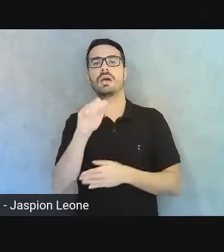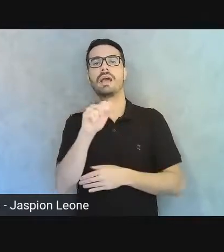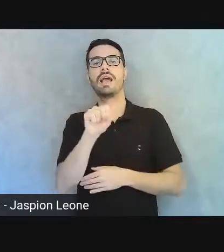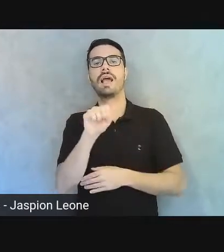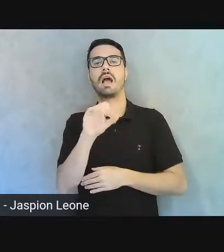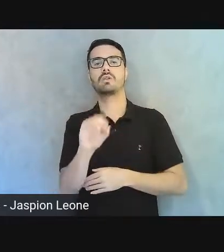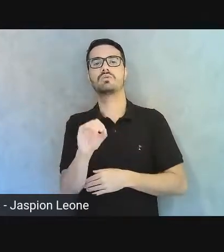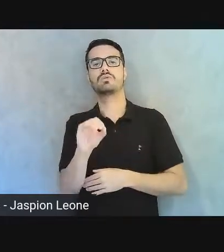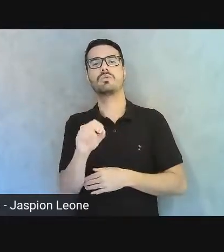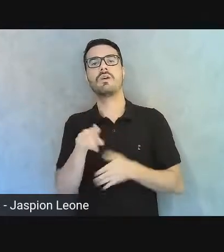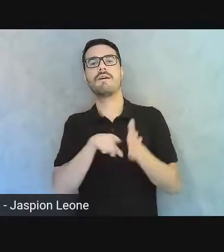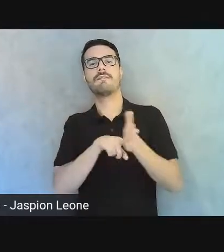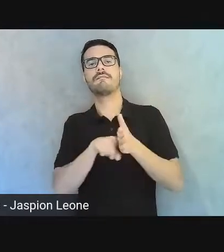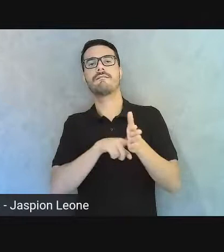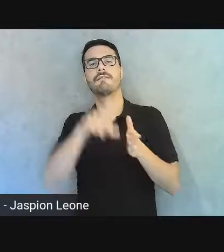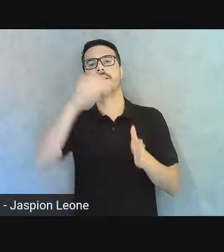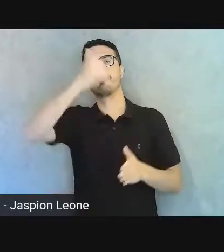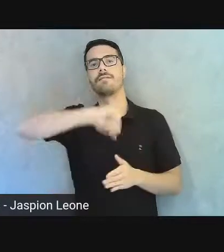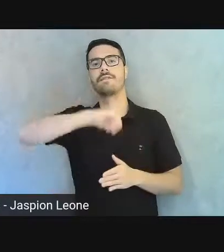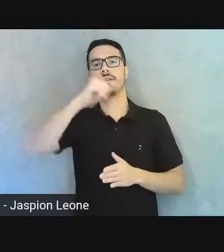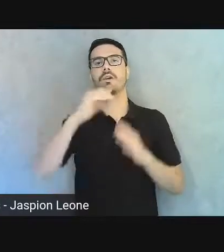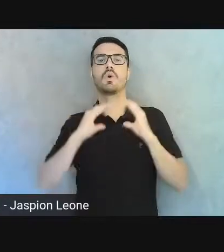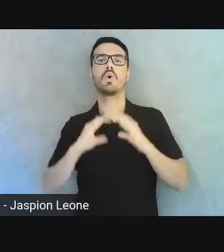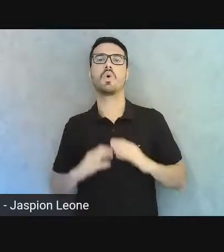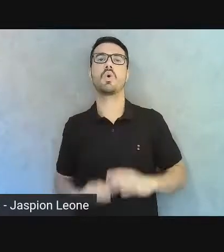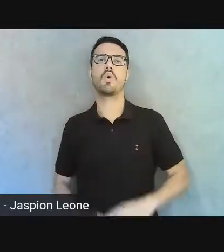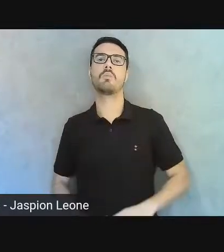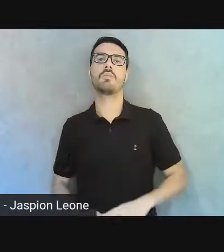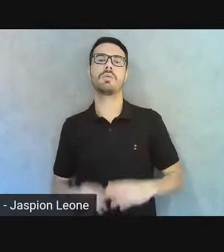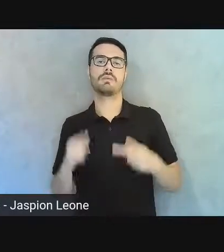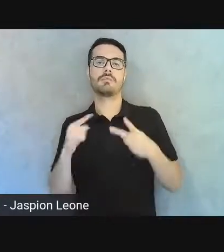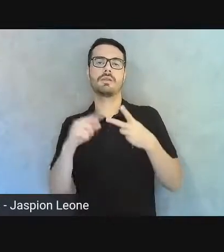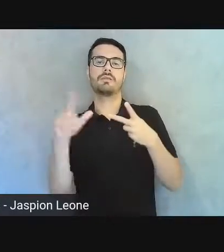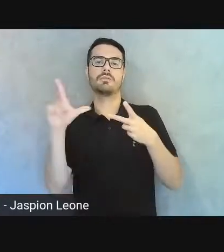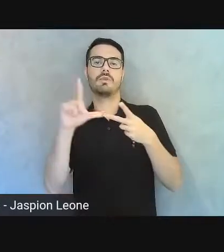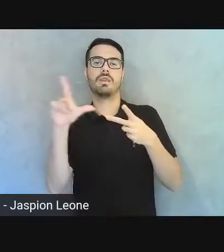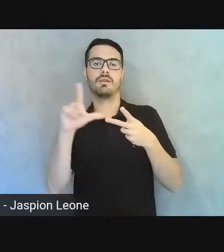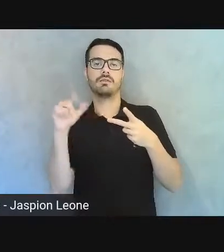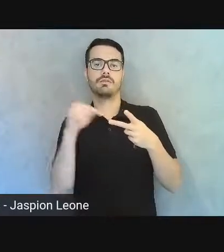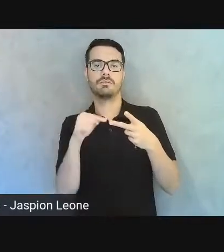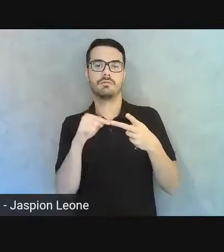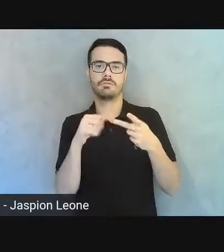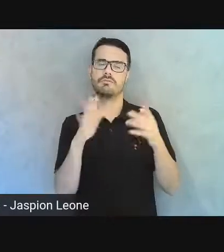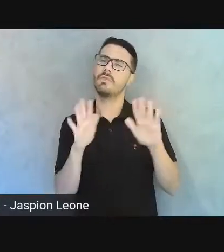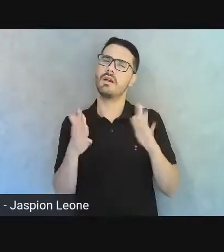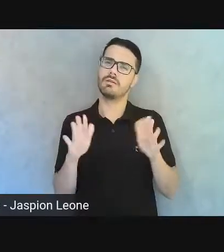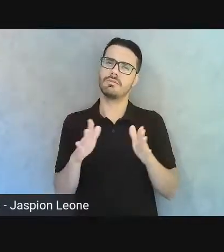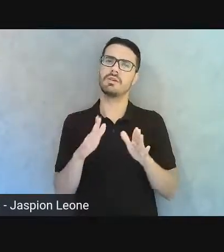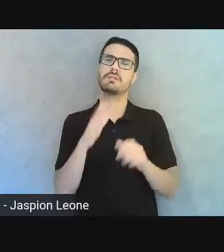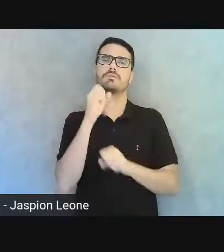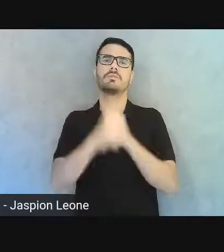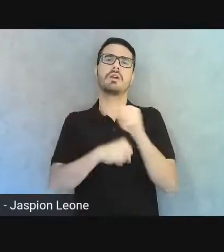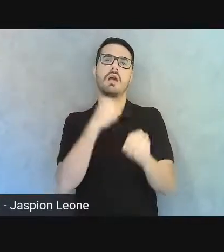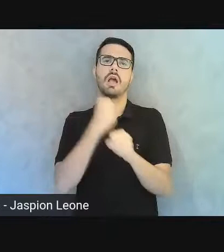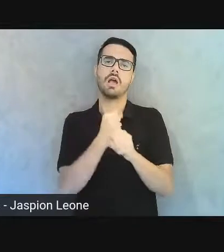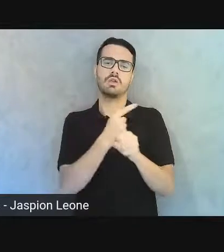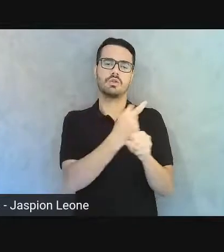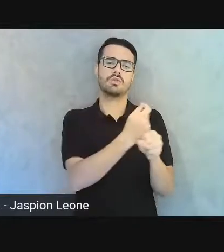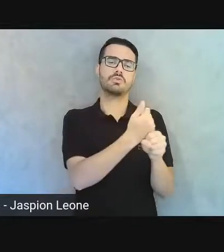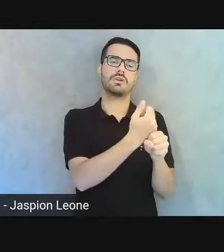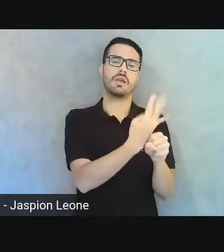o comportamento do Legislativo Federal no período de 2014